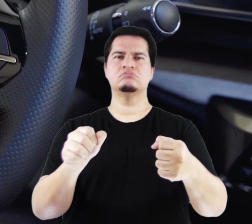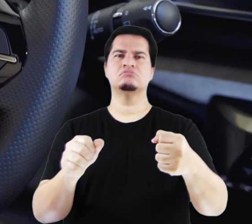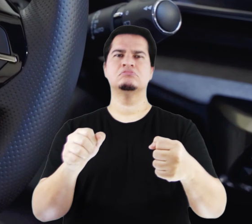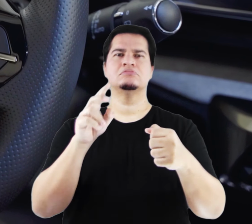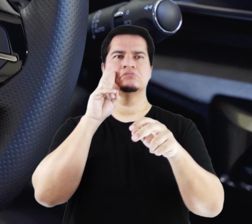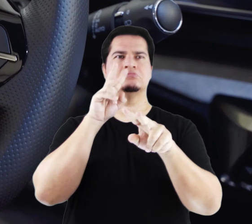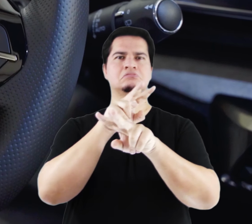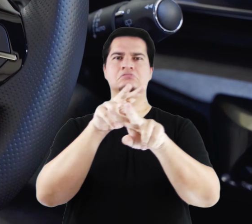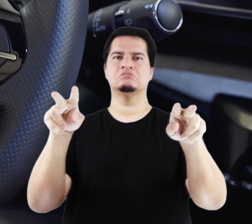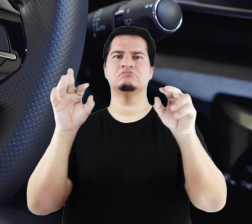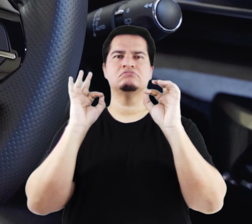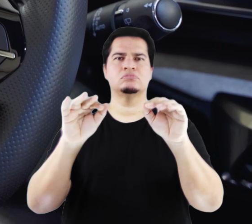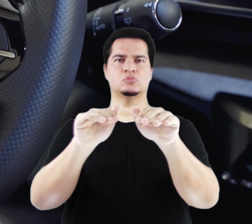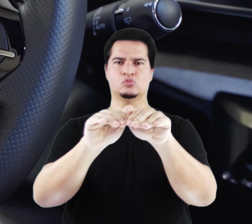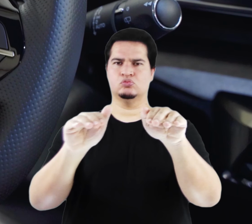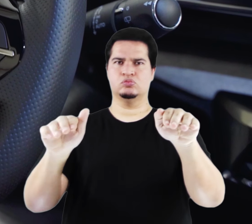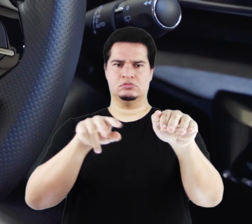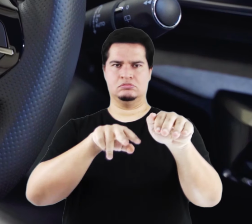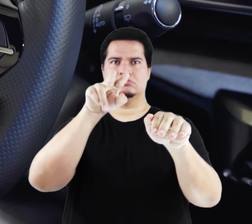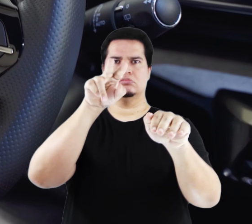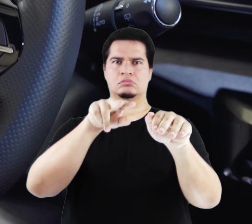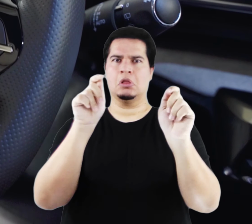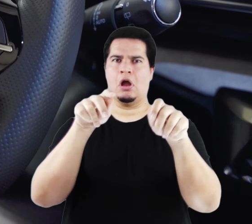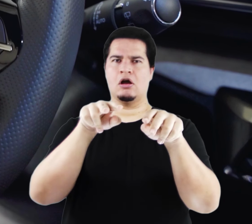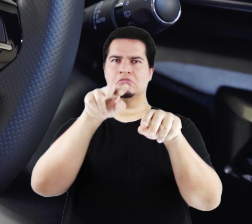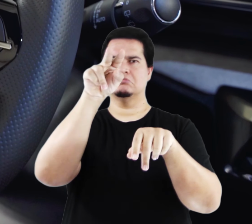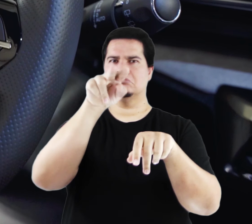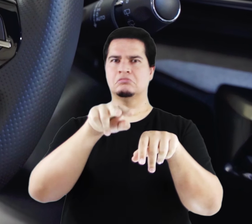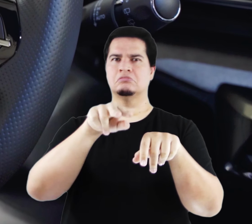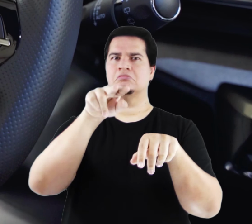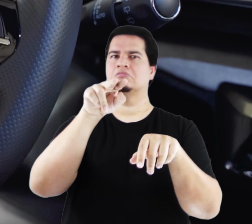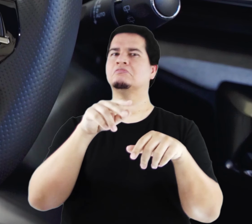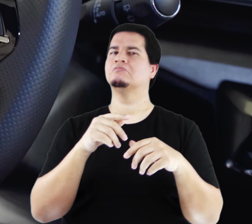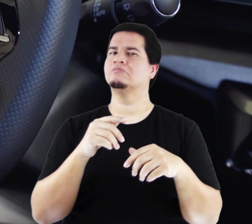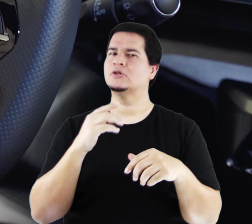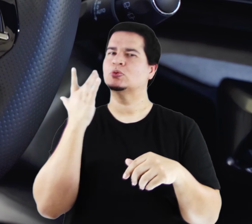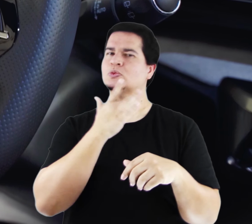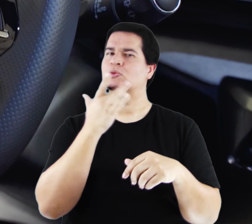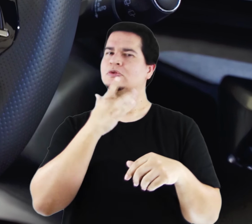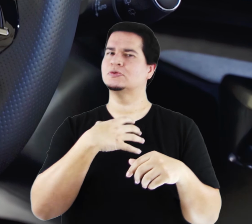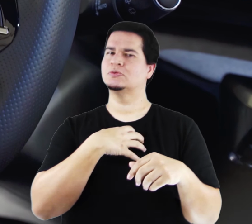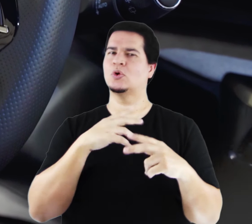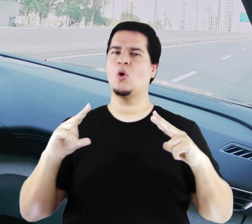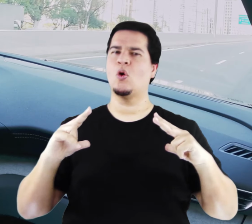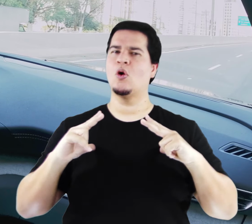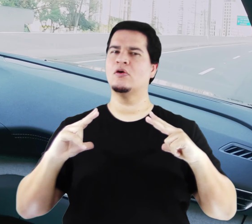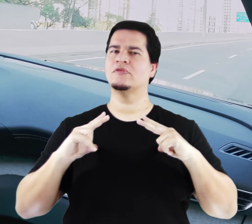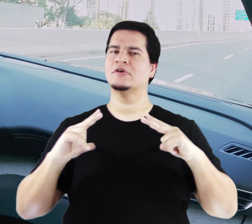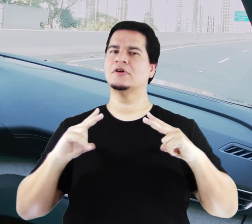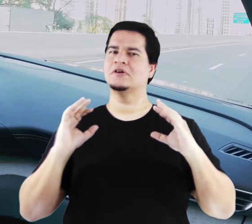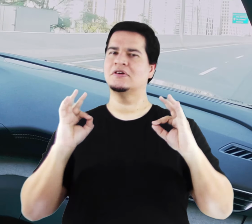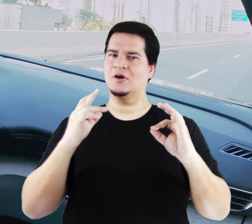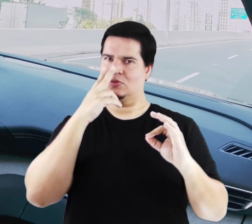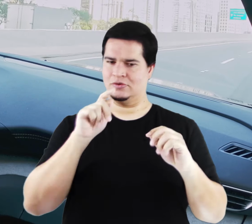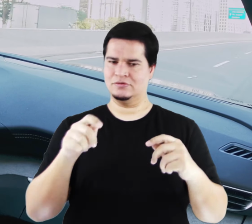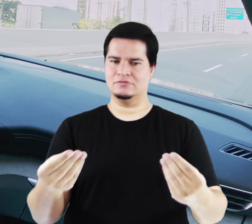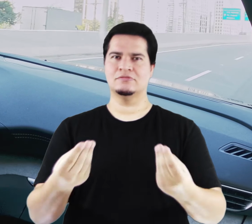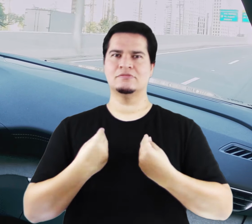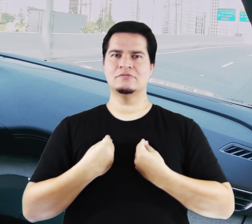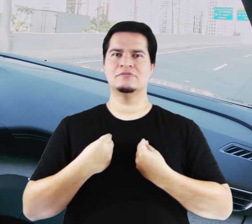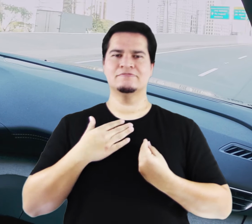com o raio. Você tem uma visibilidade total do painel de instrumentos e te dá aquele saborzinho de que você está em alguma